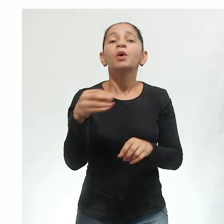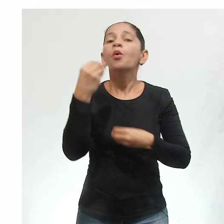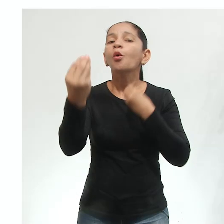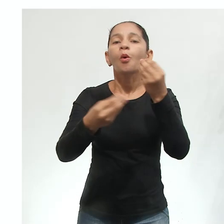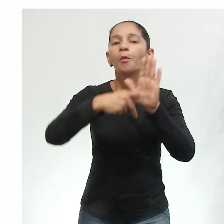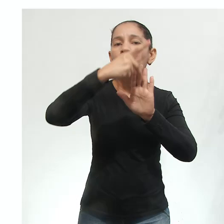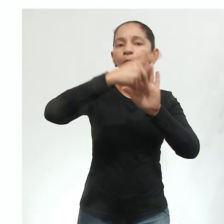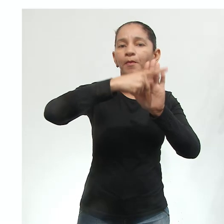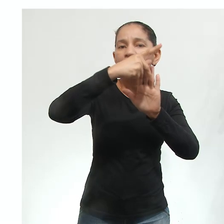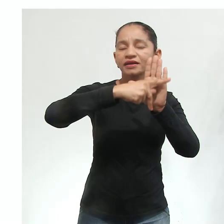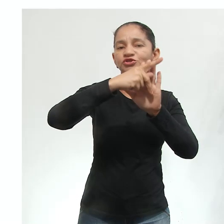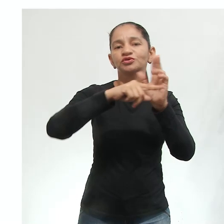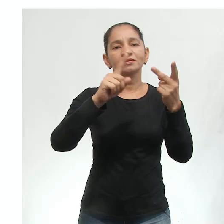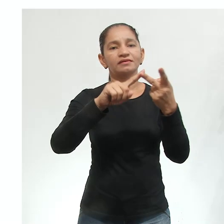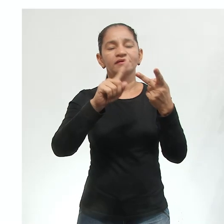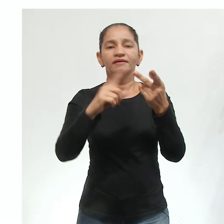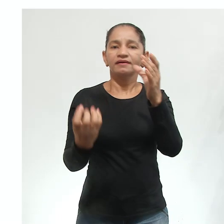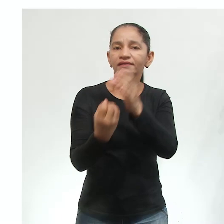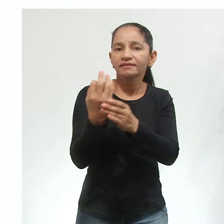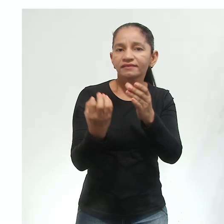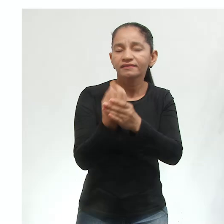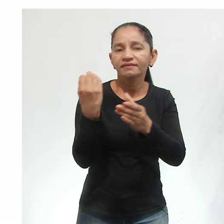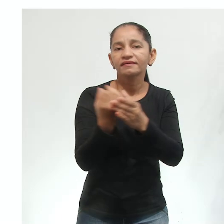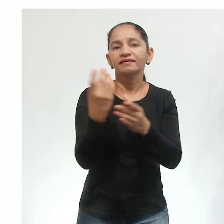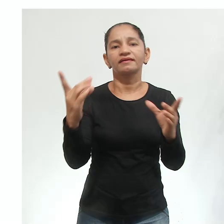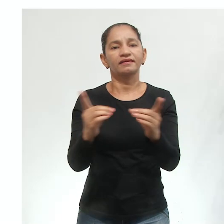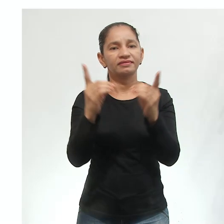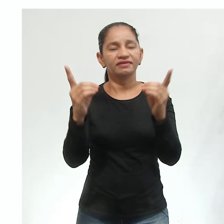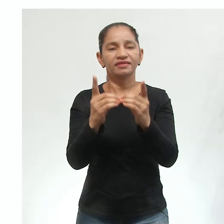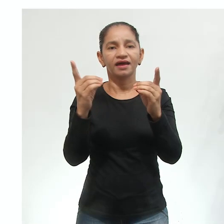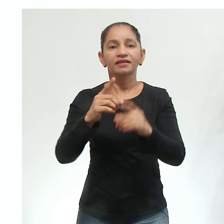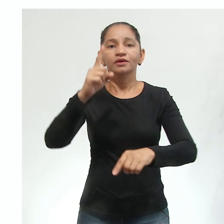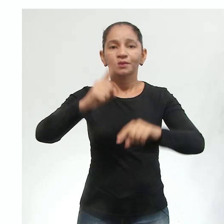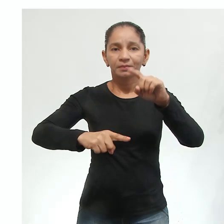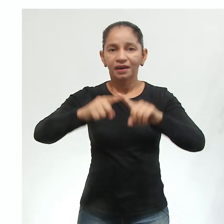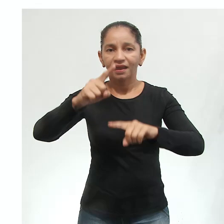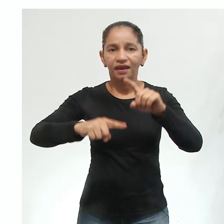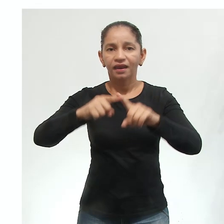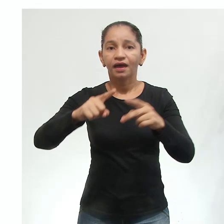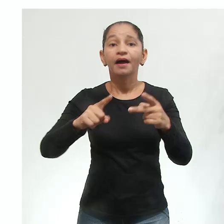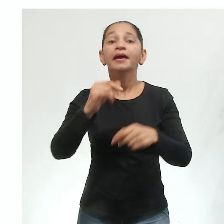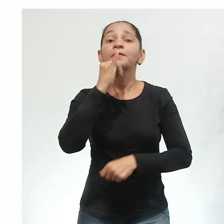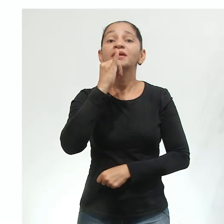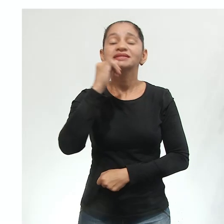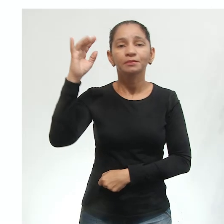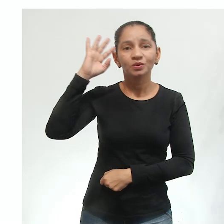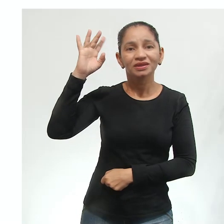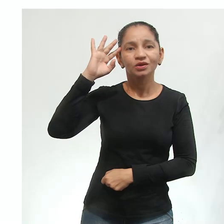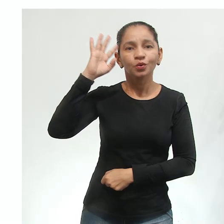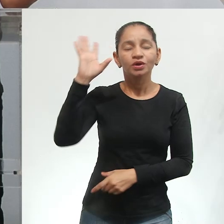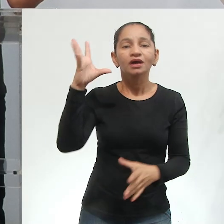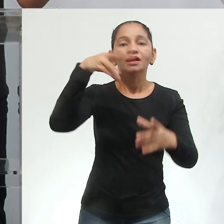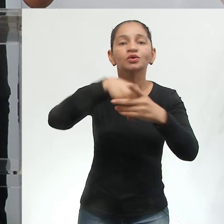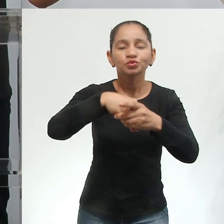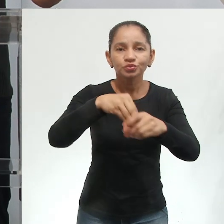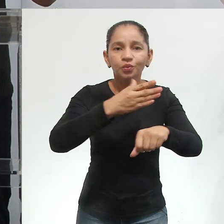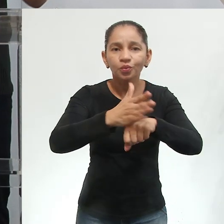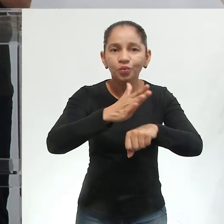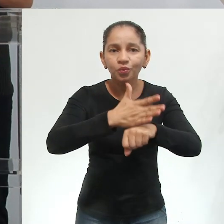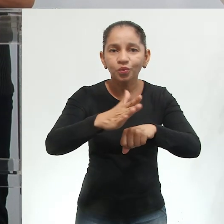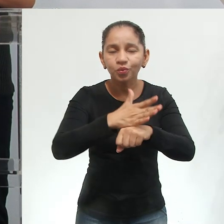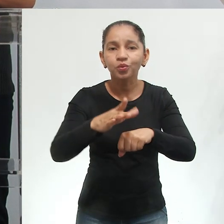Como planejar, criar materiais, avaliar e inovar, conectando teoria e prática.